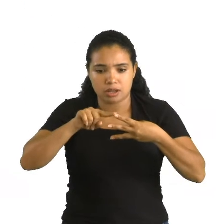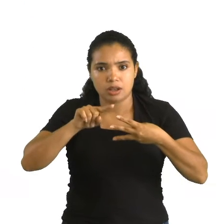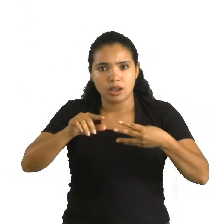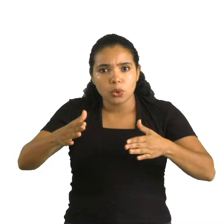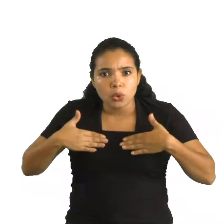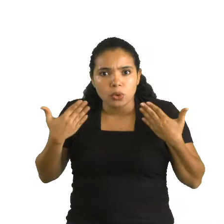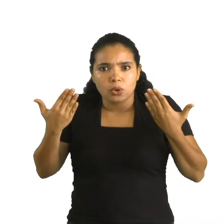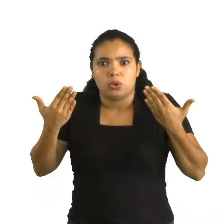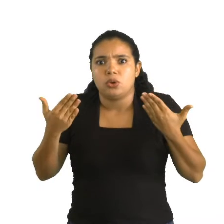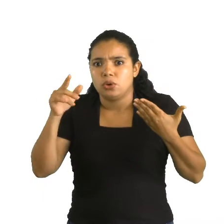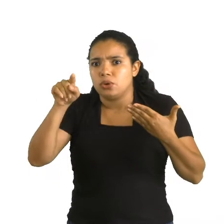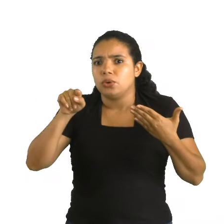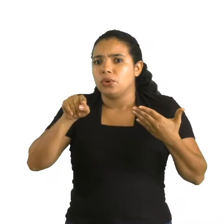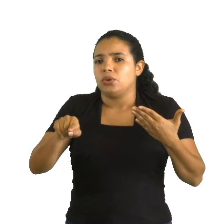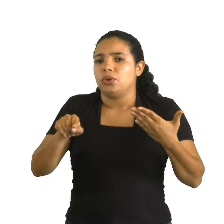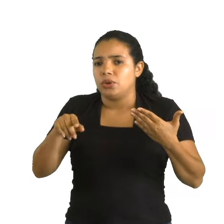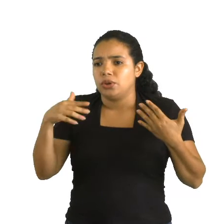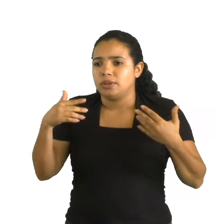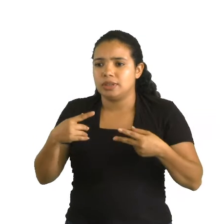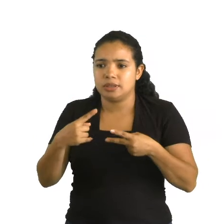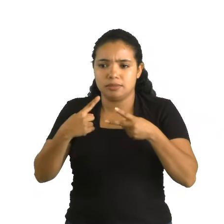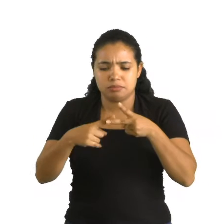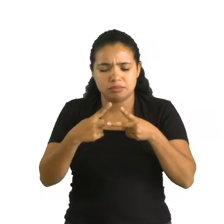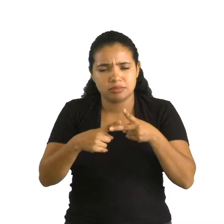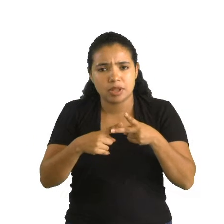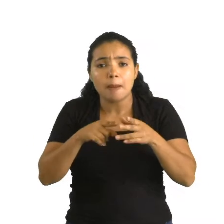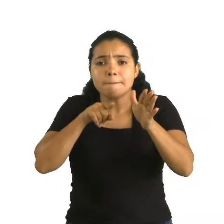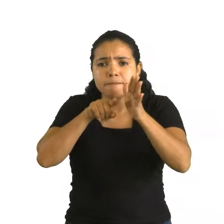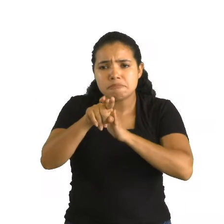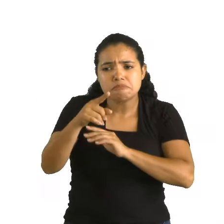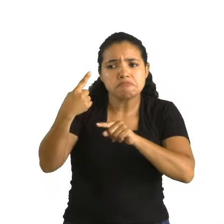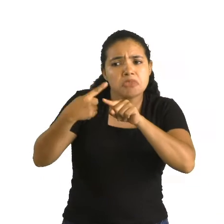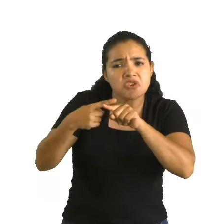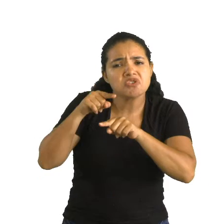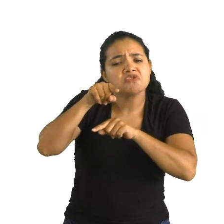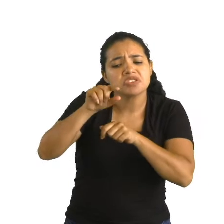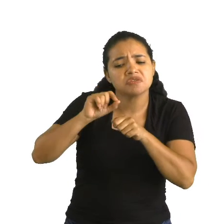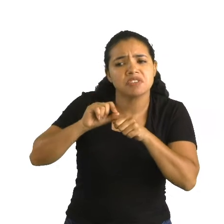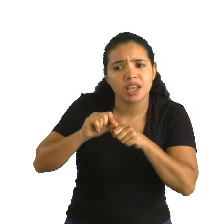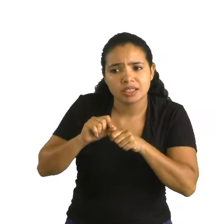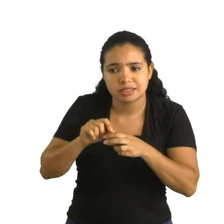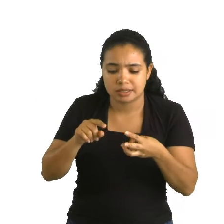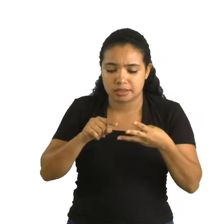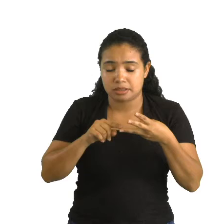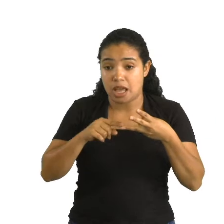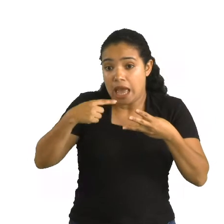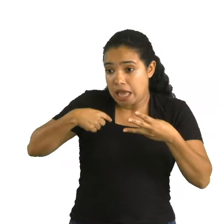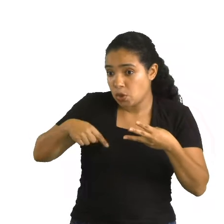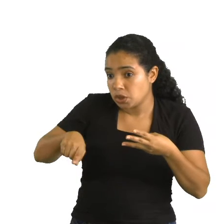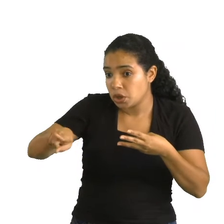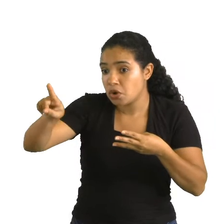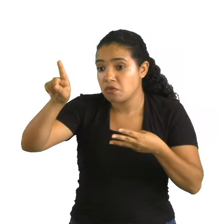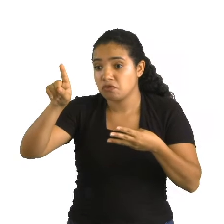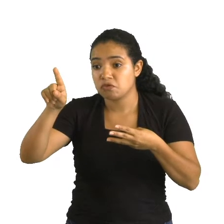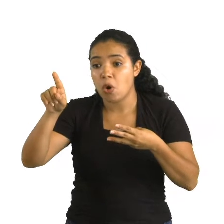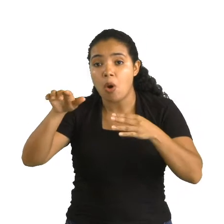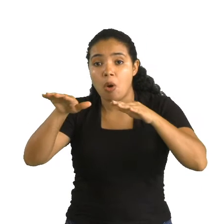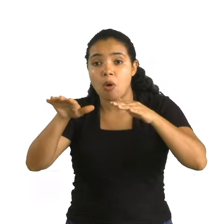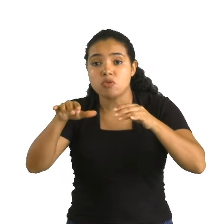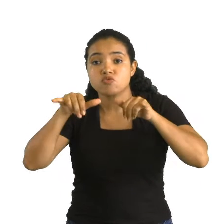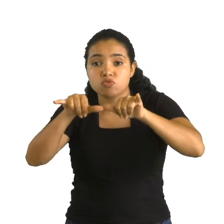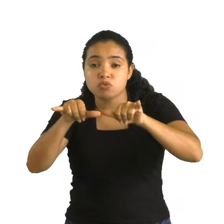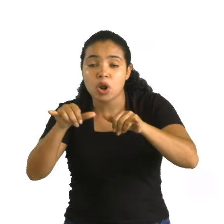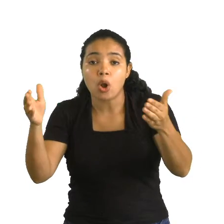susto! Por que você fez isso? Eu não vou ao mercado hoje. Vira a entonação de voz? Repete